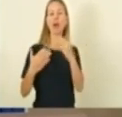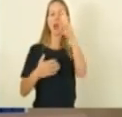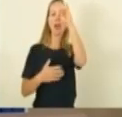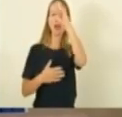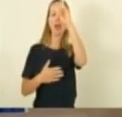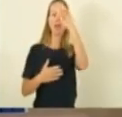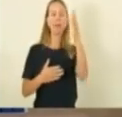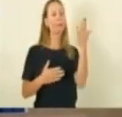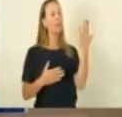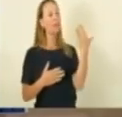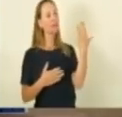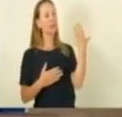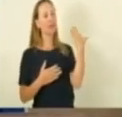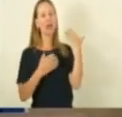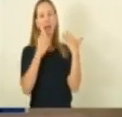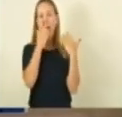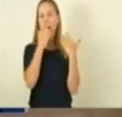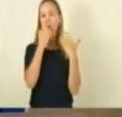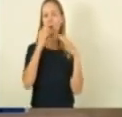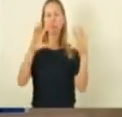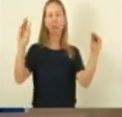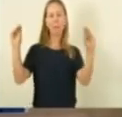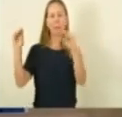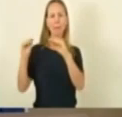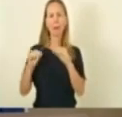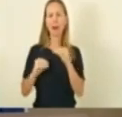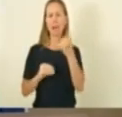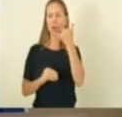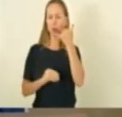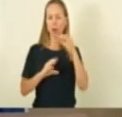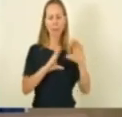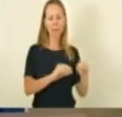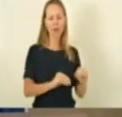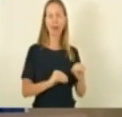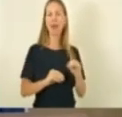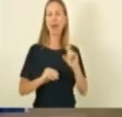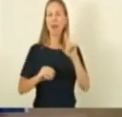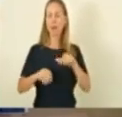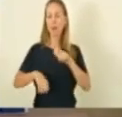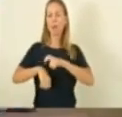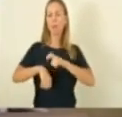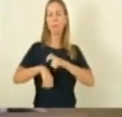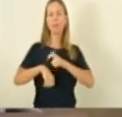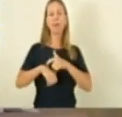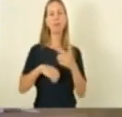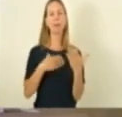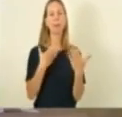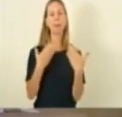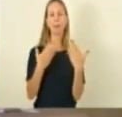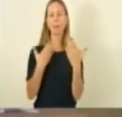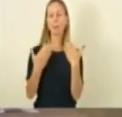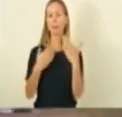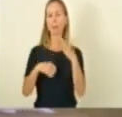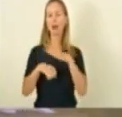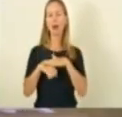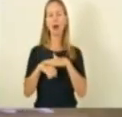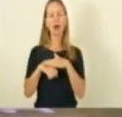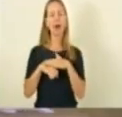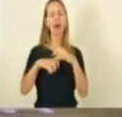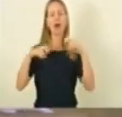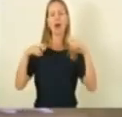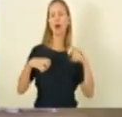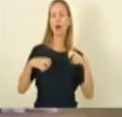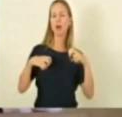e a gente desliga tudo e é ali para conversar um pouco e ouvir,